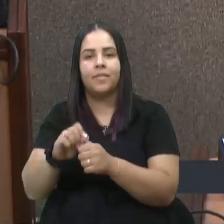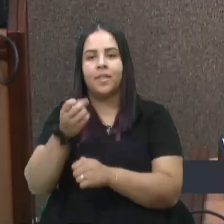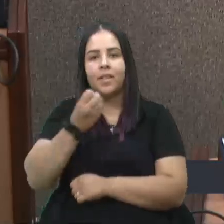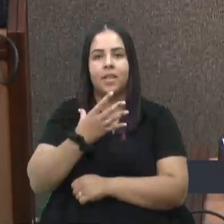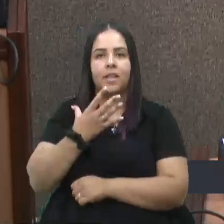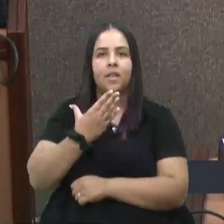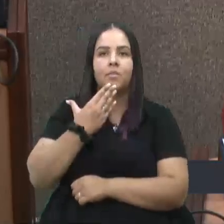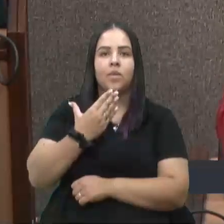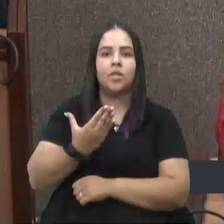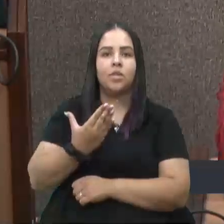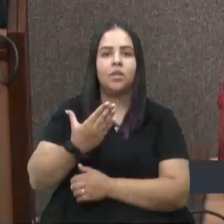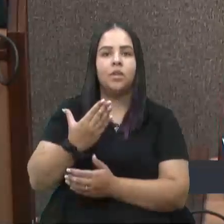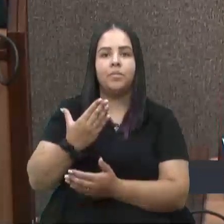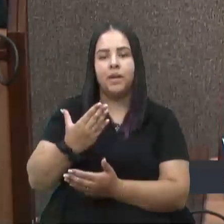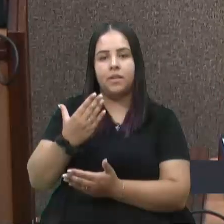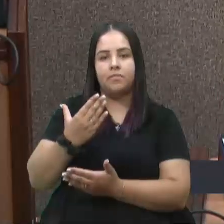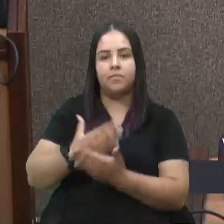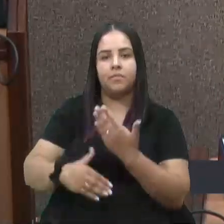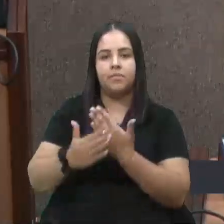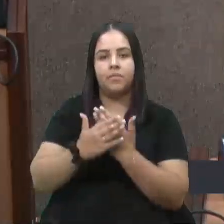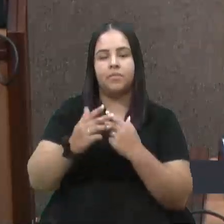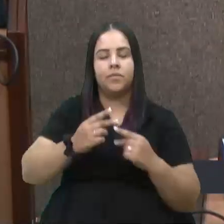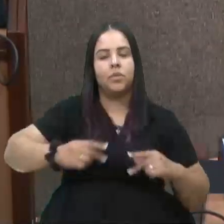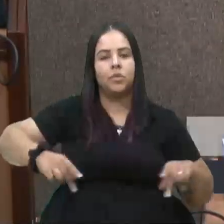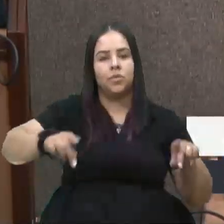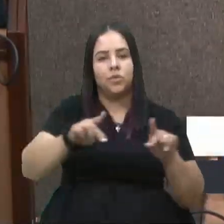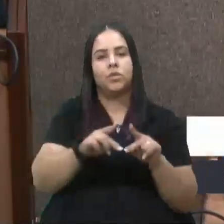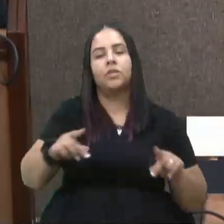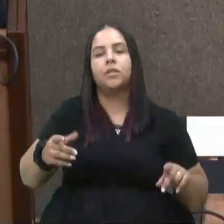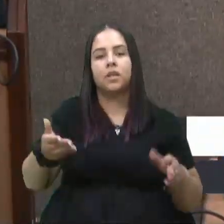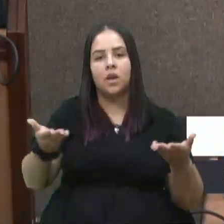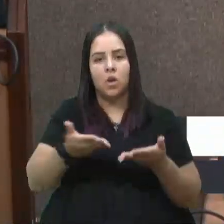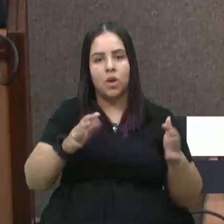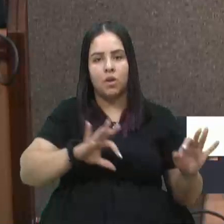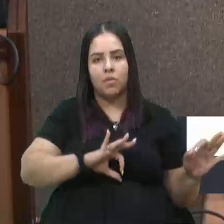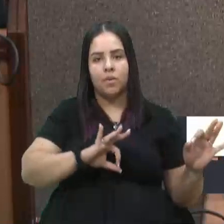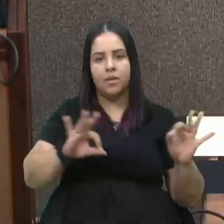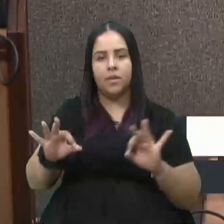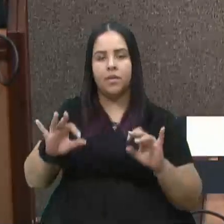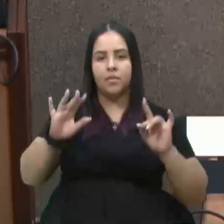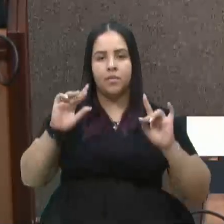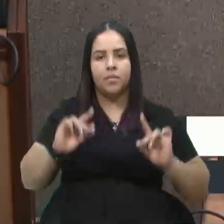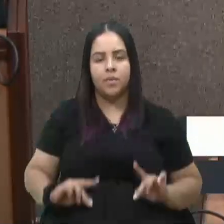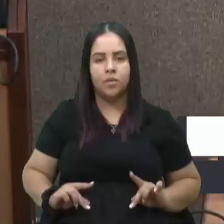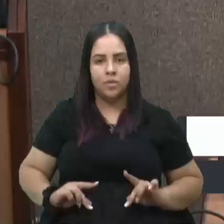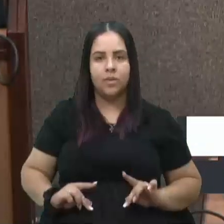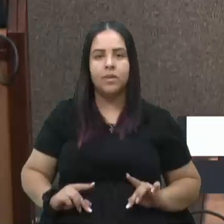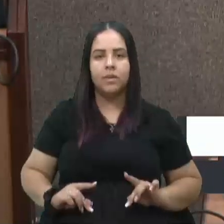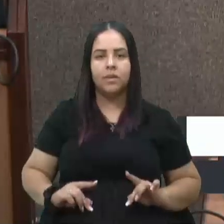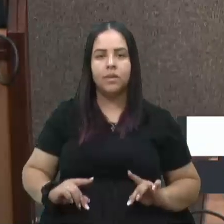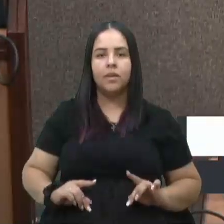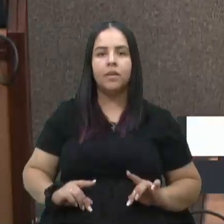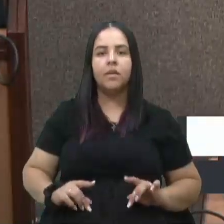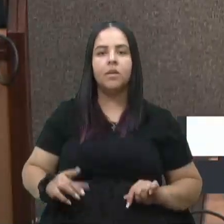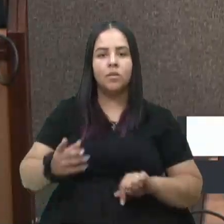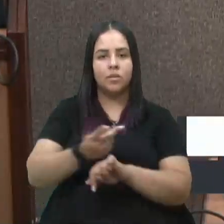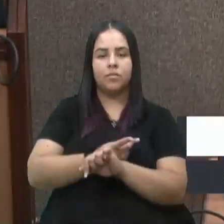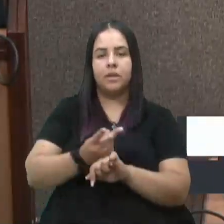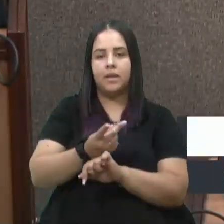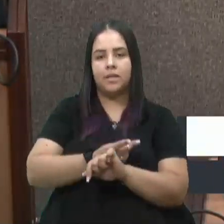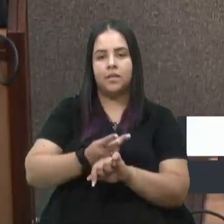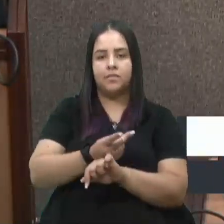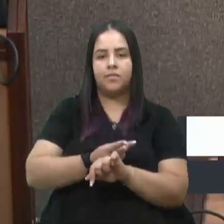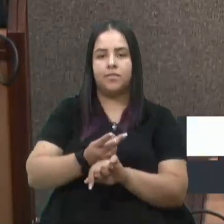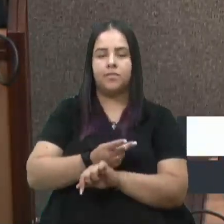e fazendo um apelo a toda a população que nos assiste neste momento, para que as pessoas procurem o Hemocentro, doem sangue, os